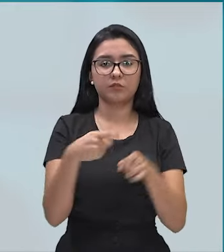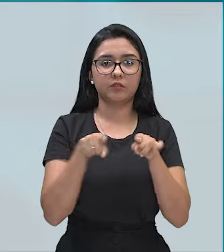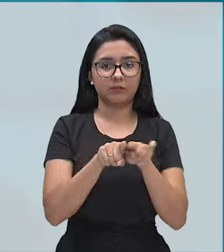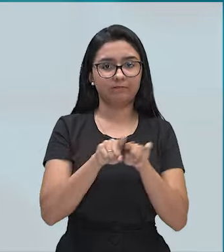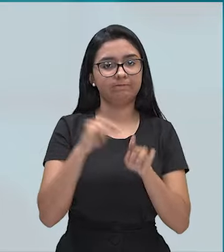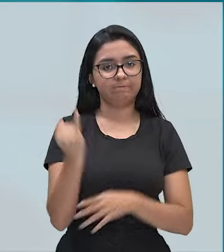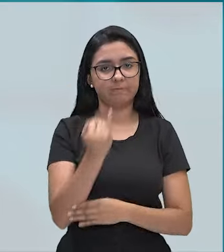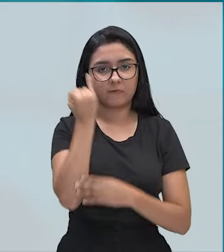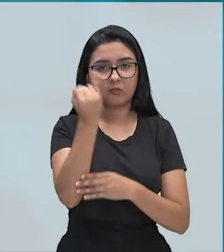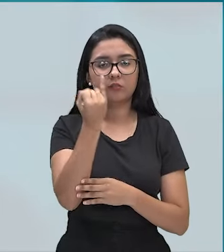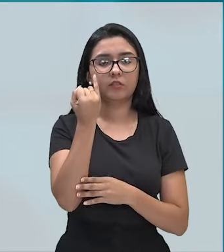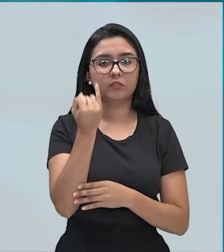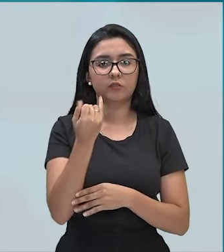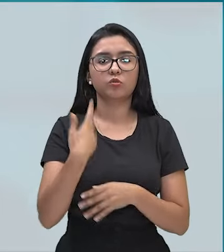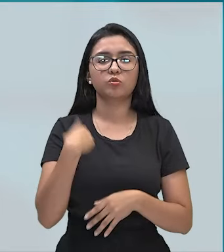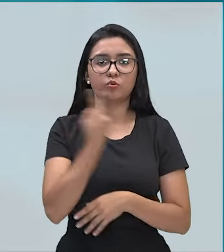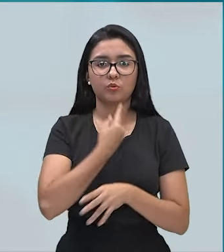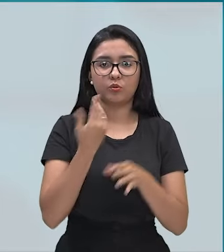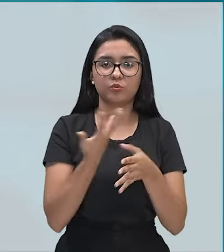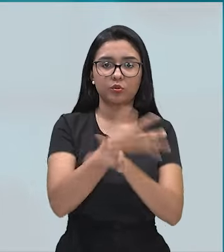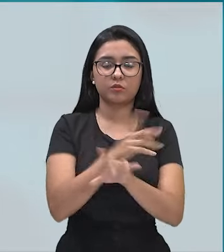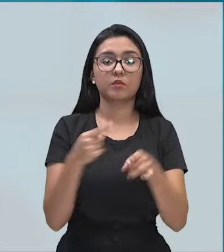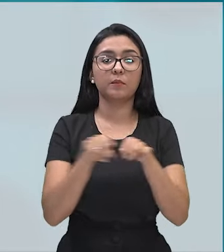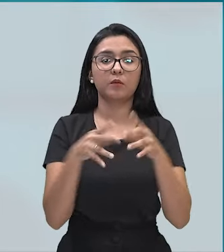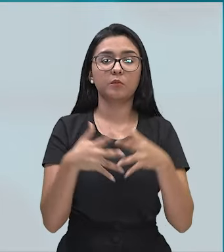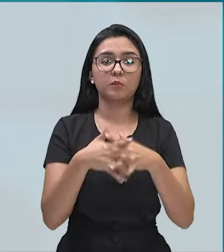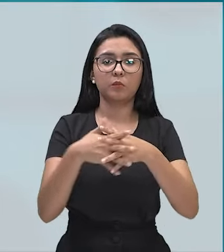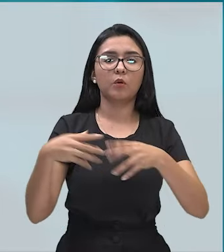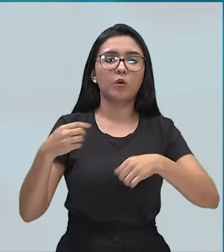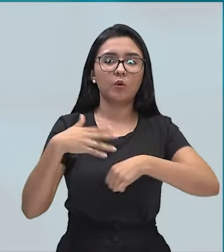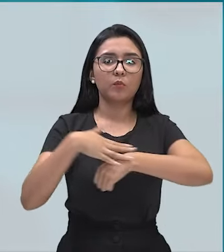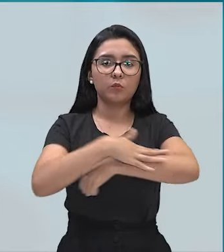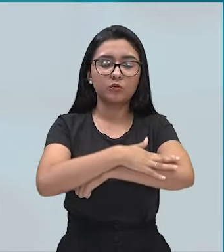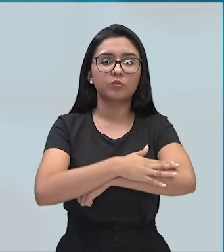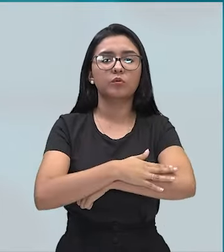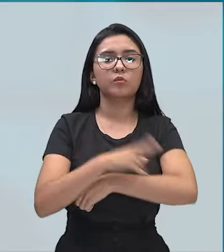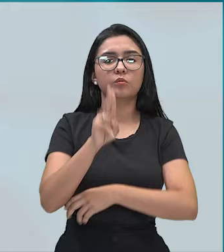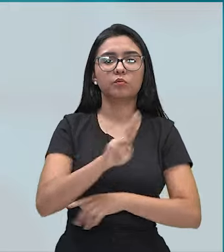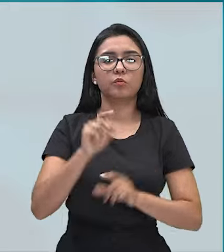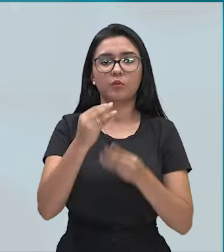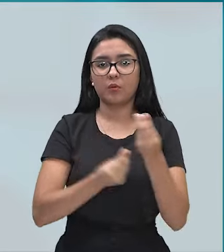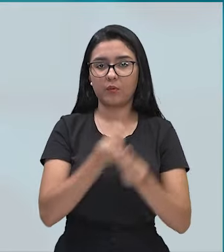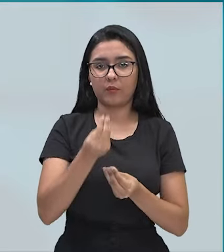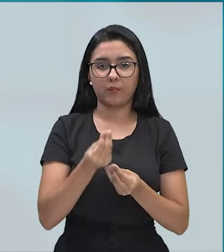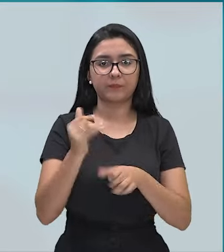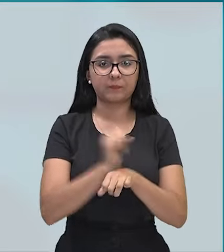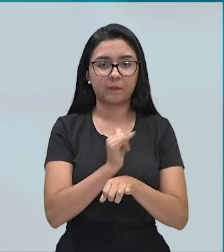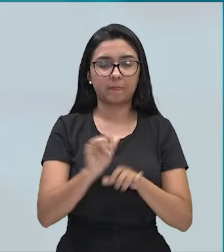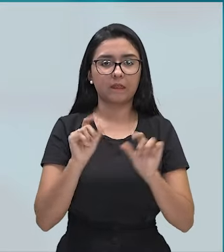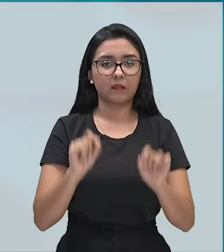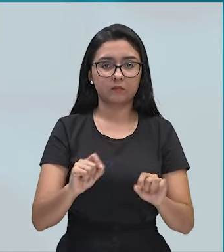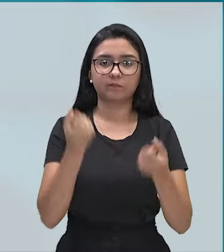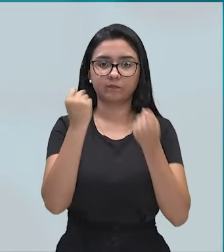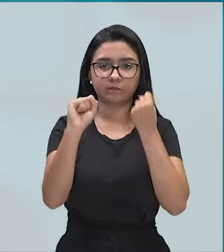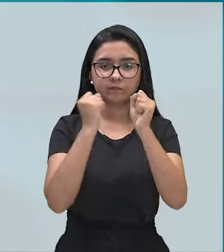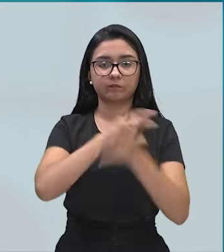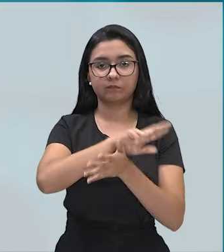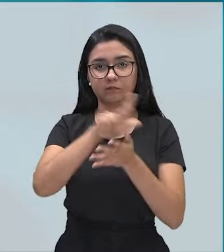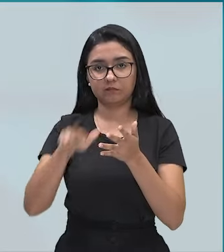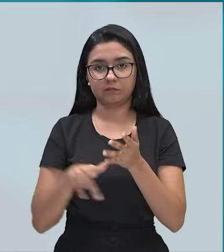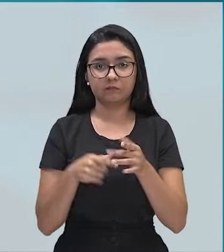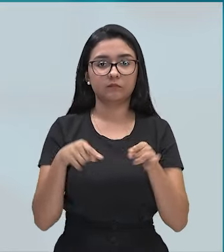fortalece os nossos ossos e os nossos músculos através da atividade física através de exercícios físicos